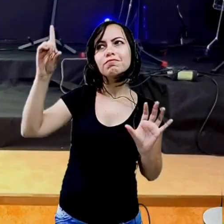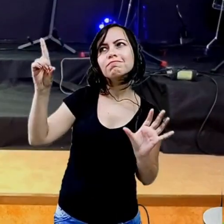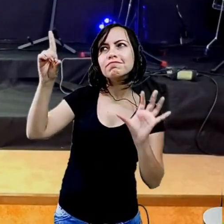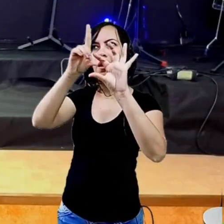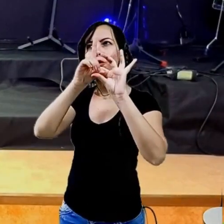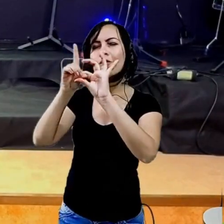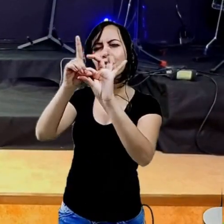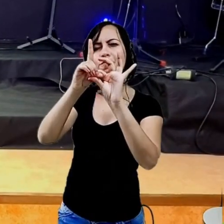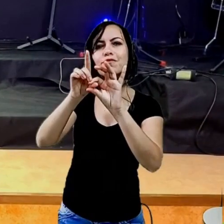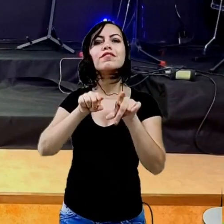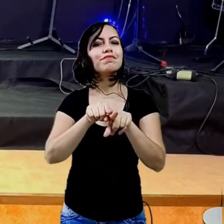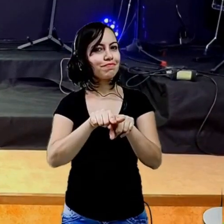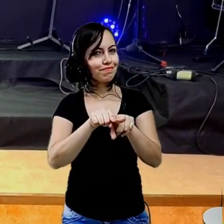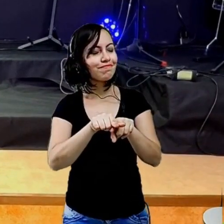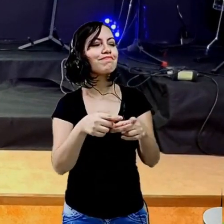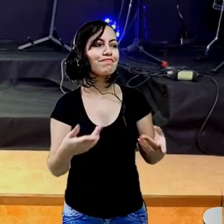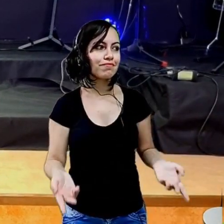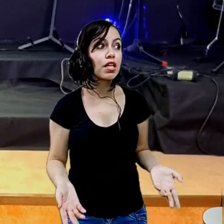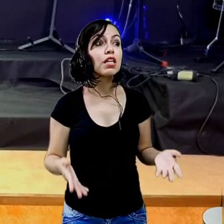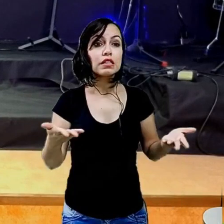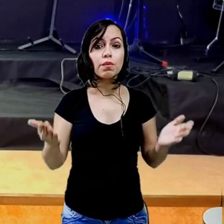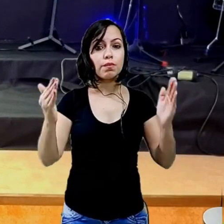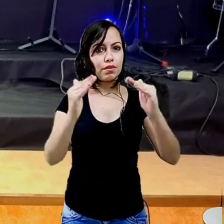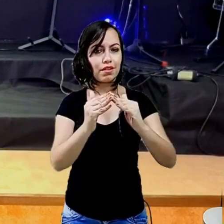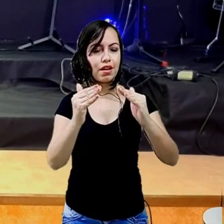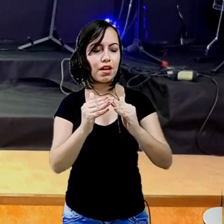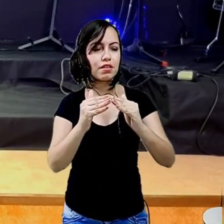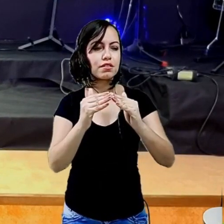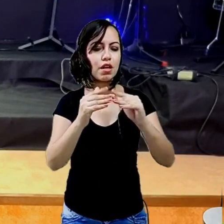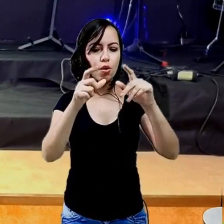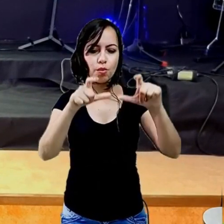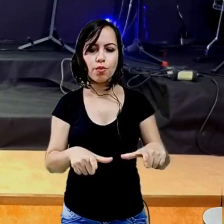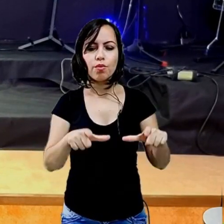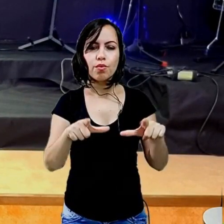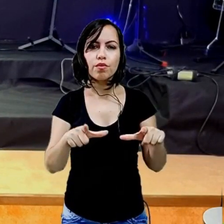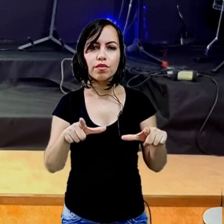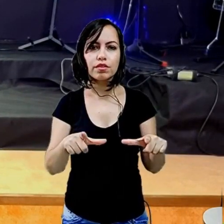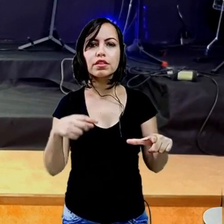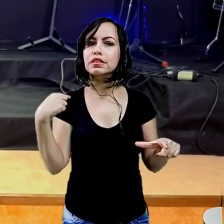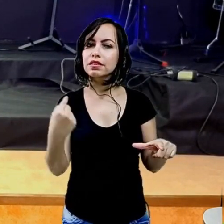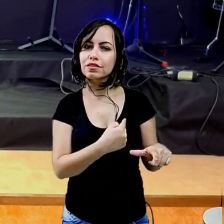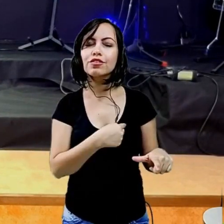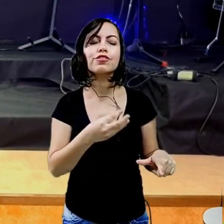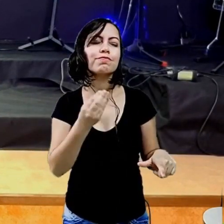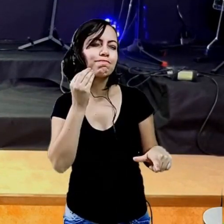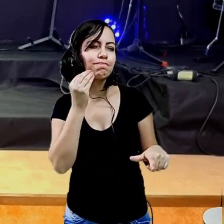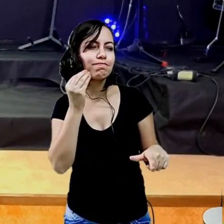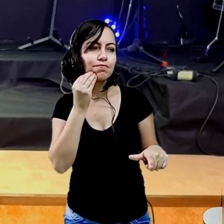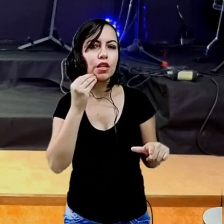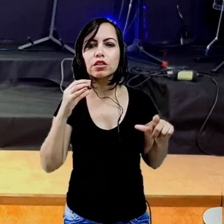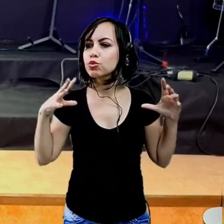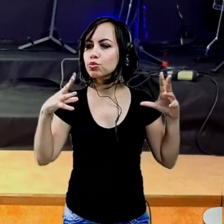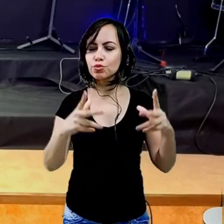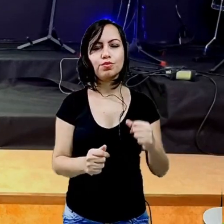dos irmãos, enfim. Casa é um lugar onde nós desfrutamos de tudo